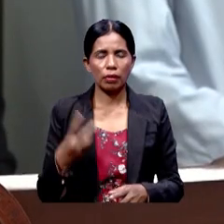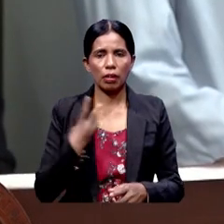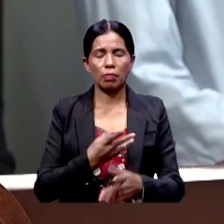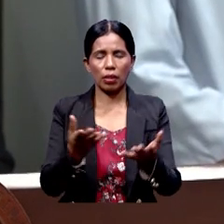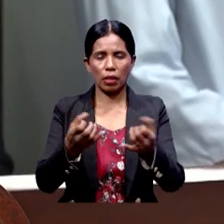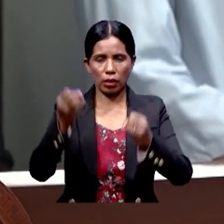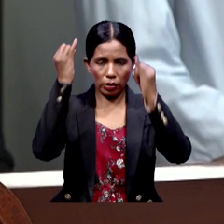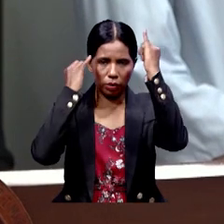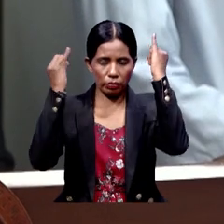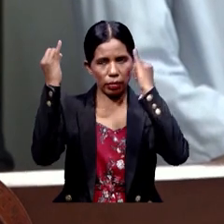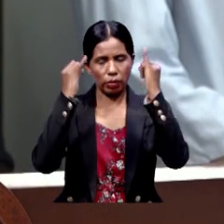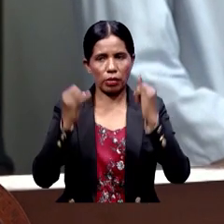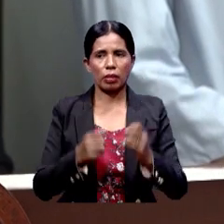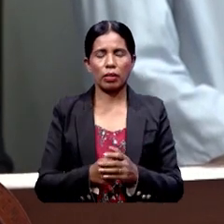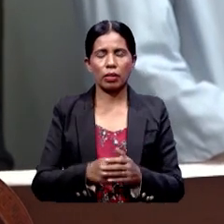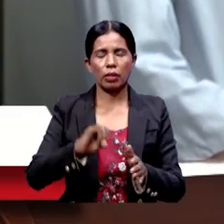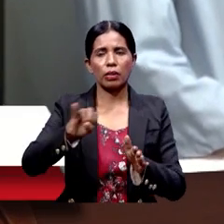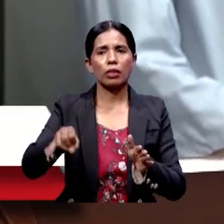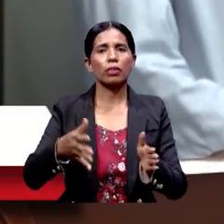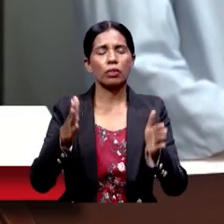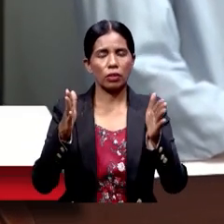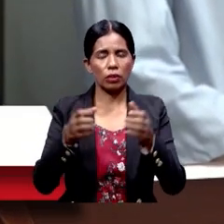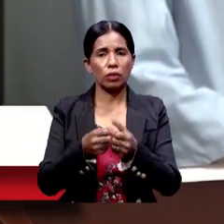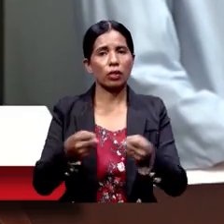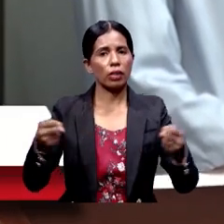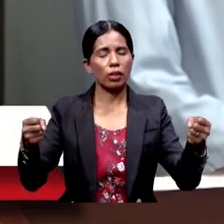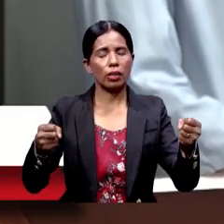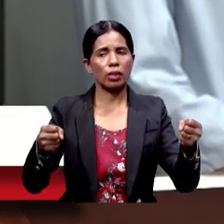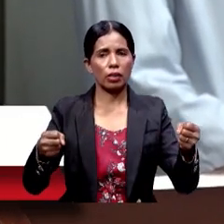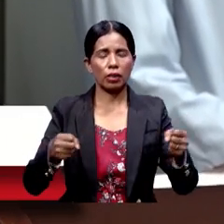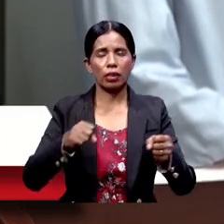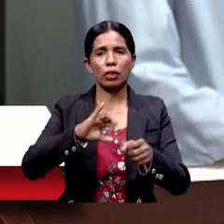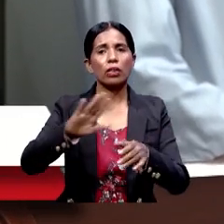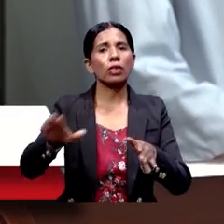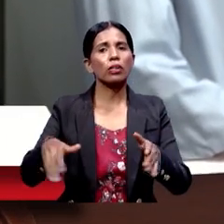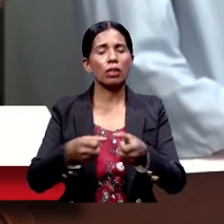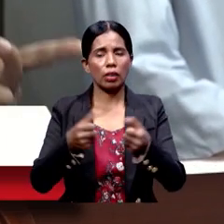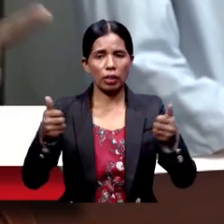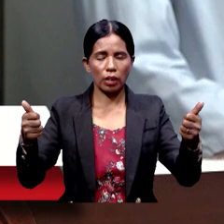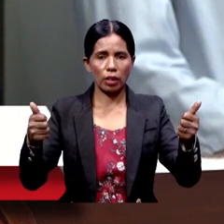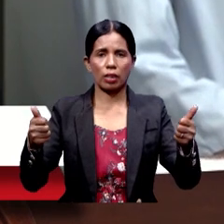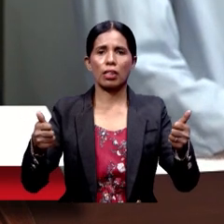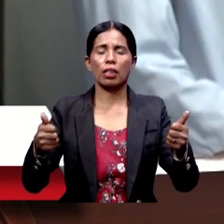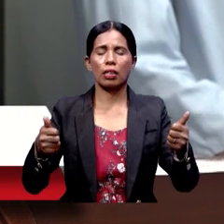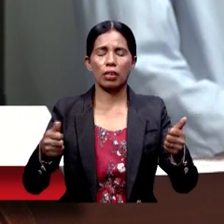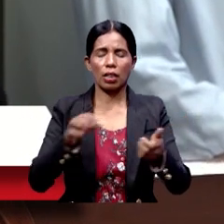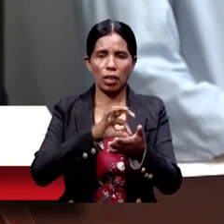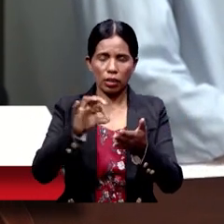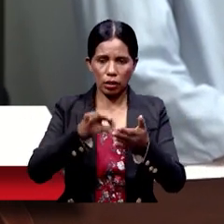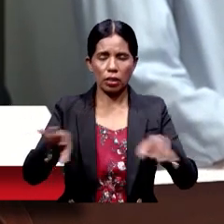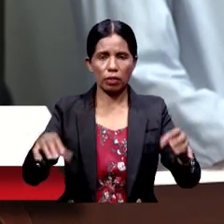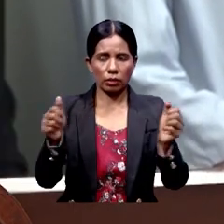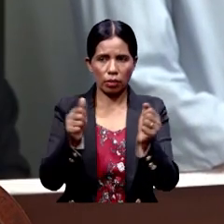informasaun jornal nebe jornal 5 nebe se asina kontrak ohi